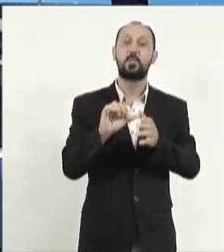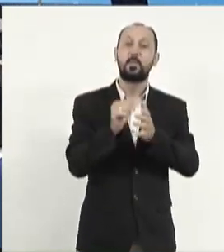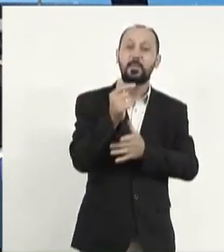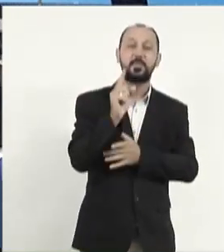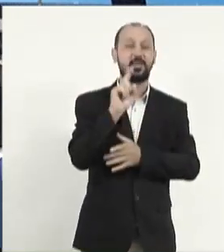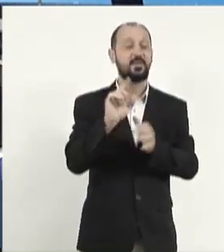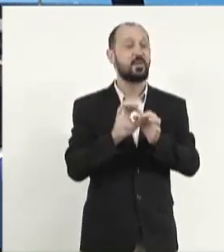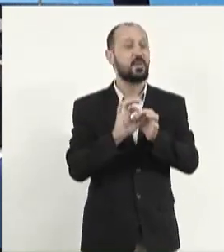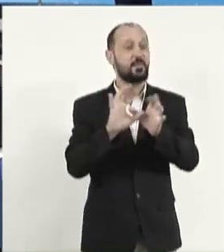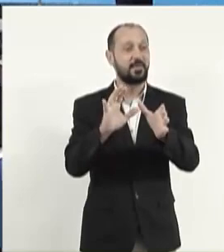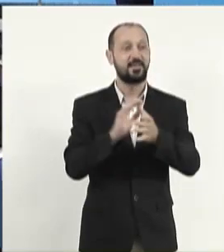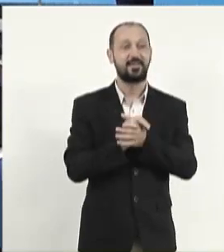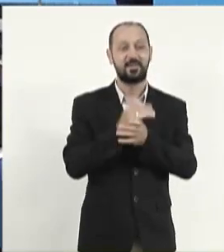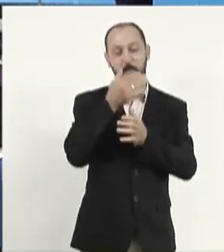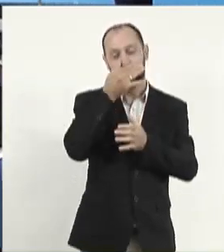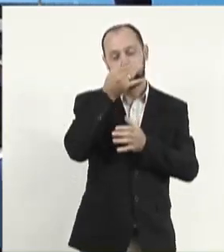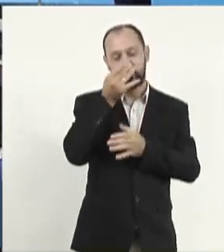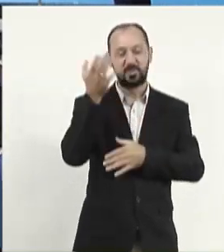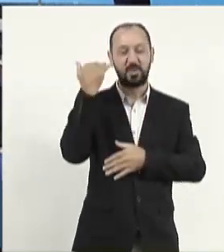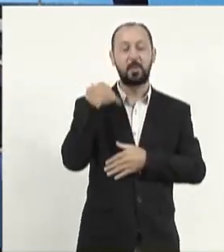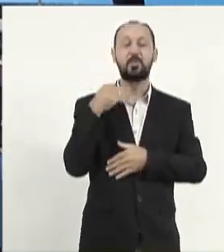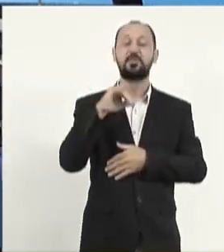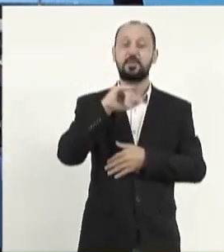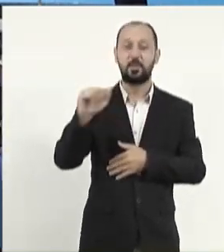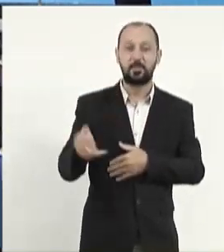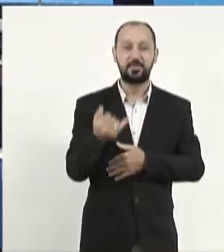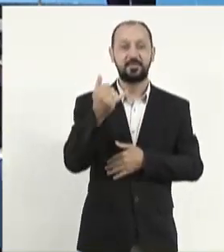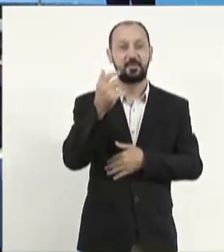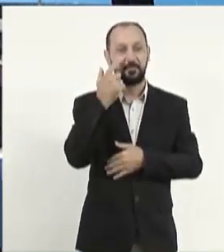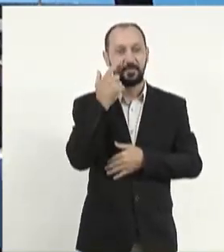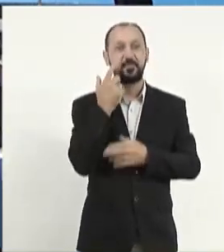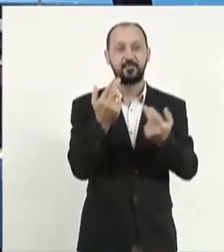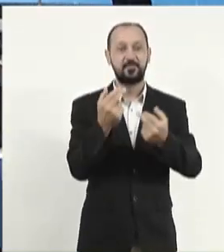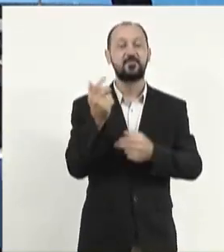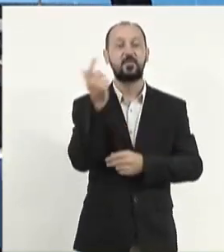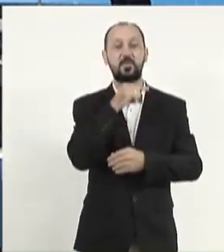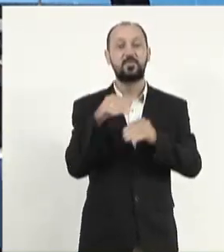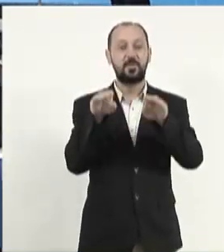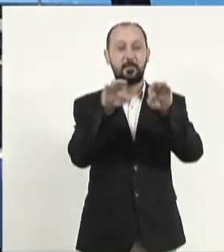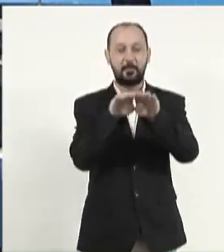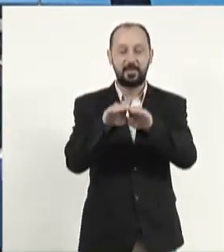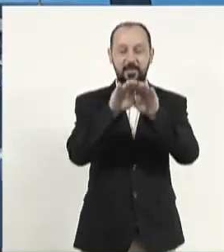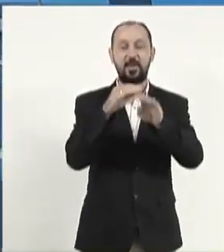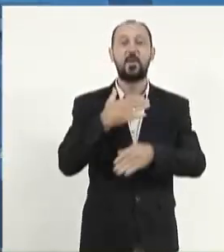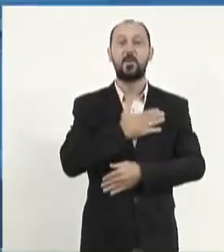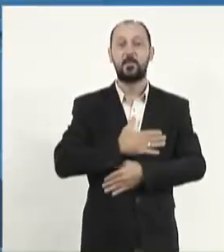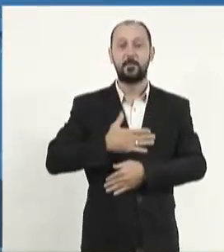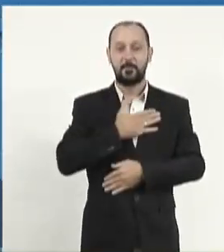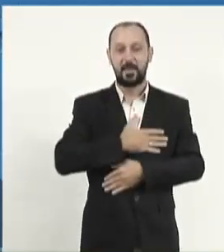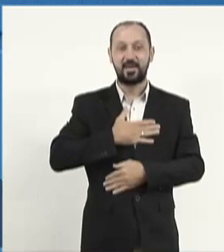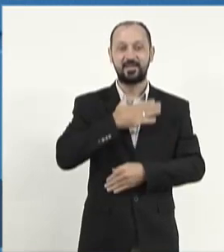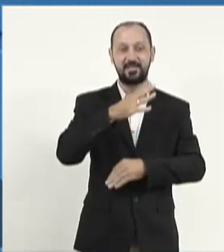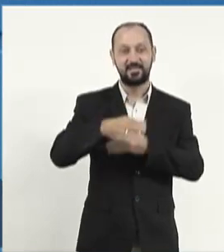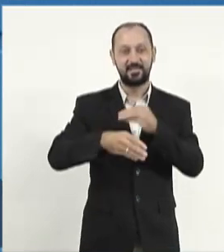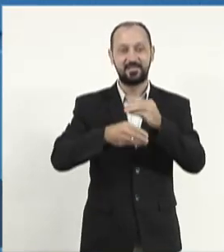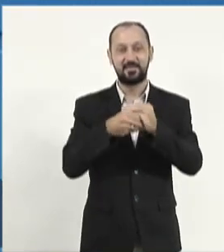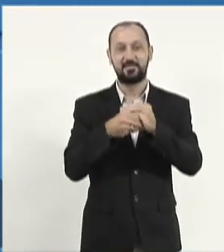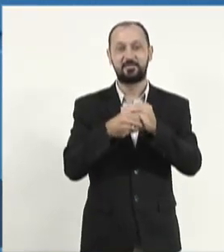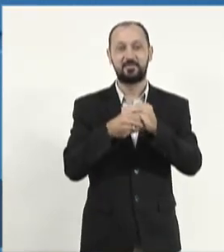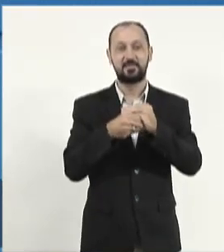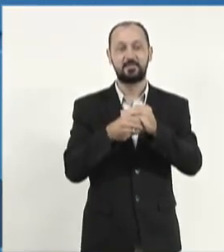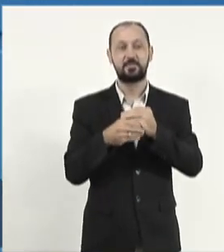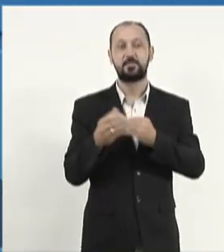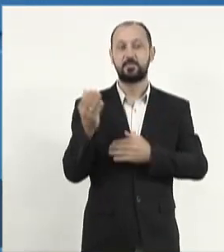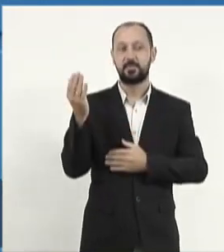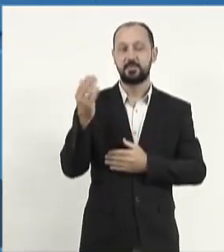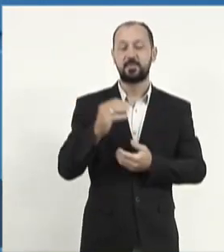que eu não lhe concedo naquela outra oportunidade. Mas vamos chegar lá, vamos empatar, porque é um prazer ser aparteado por